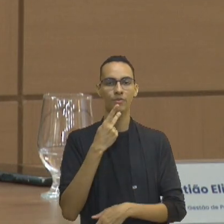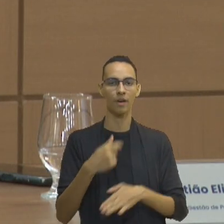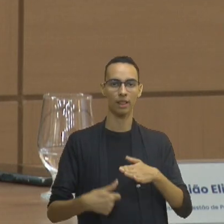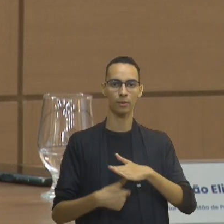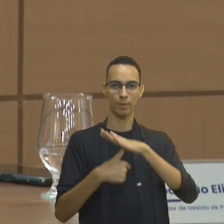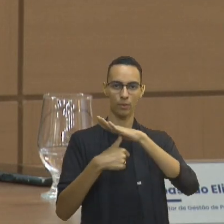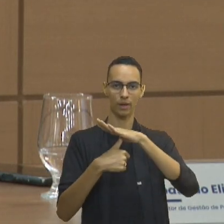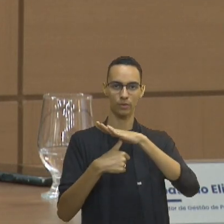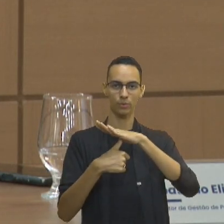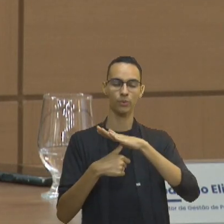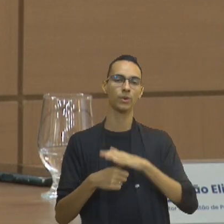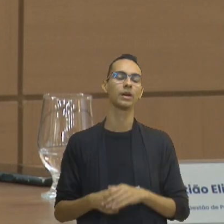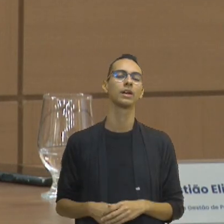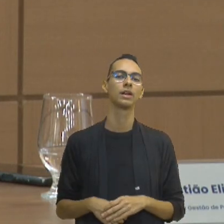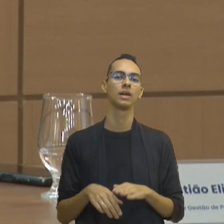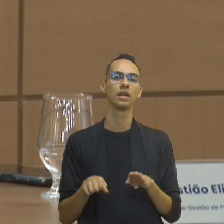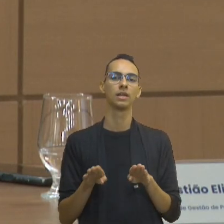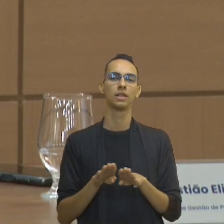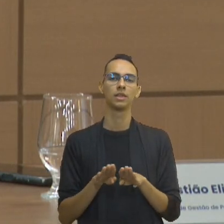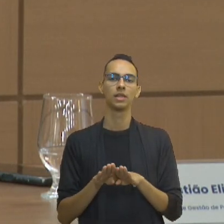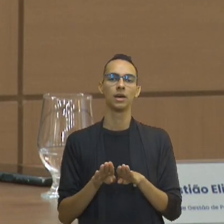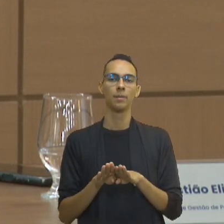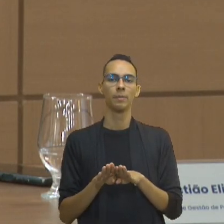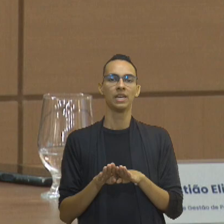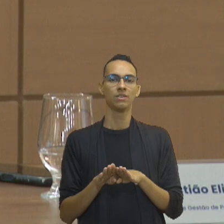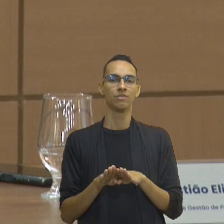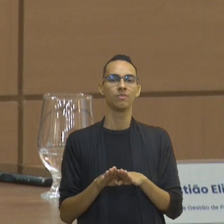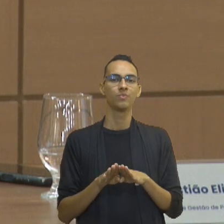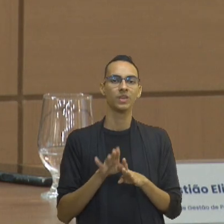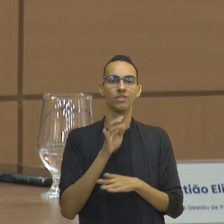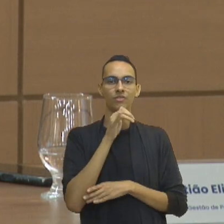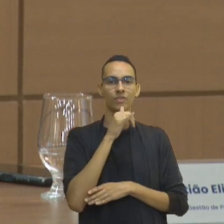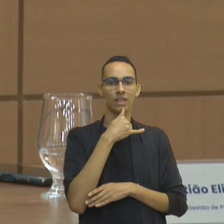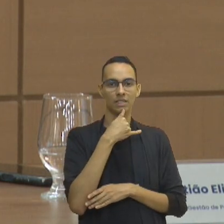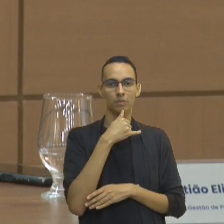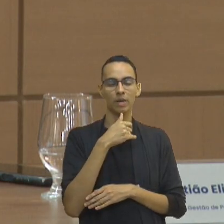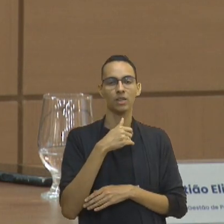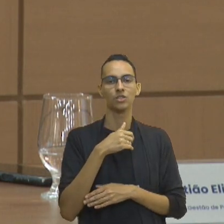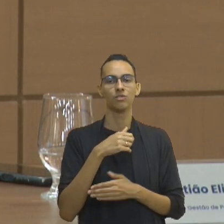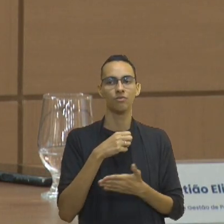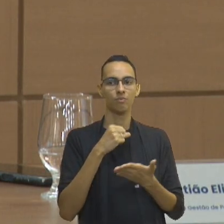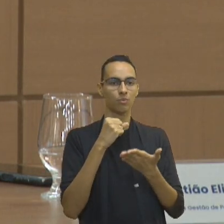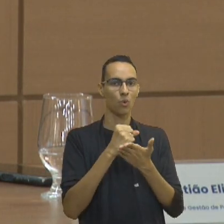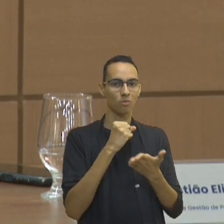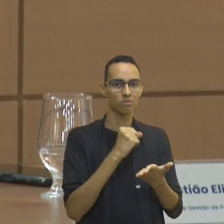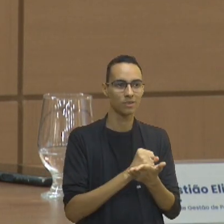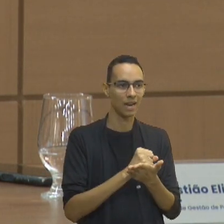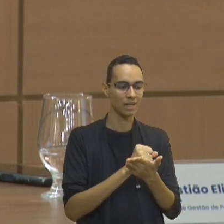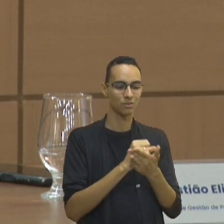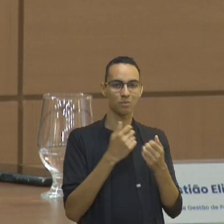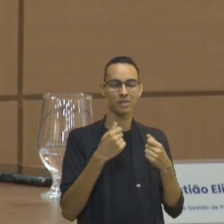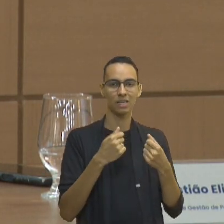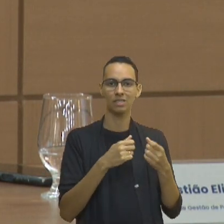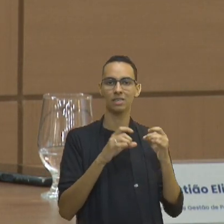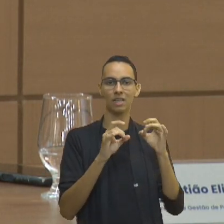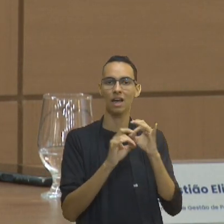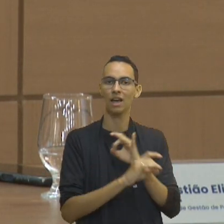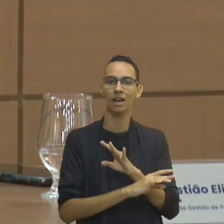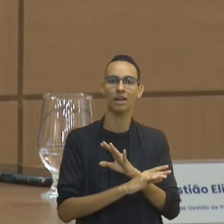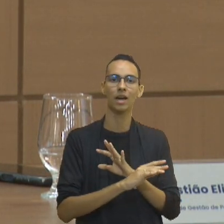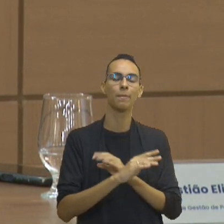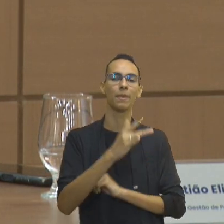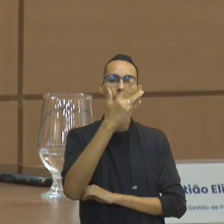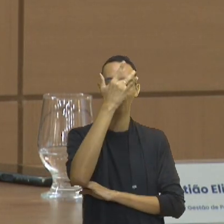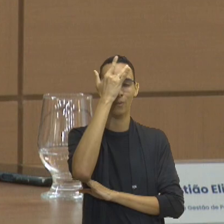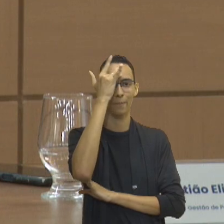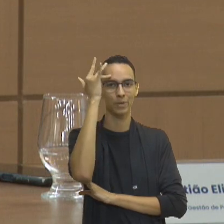também isso afetará os nossos contratos de pessoal. Nós só quero encerrar colocando isso, nós estamos fazendo isso com o máximo